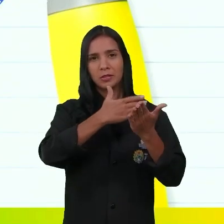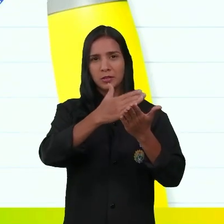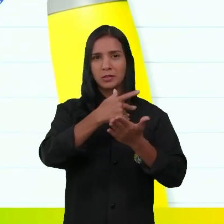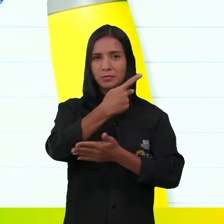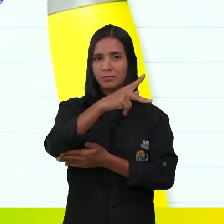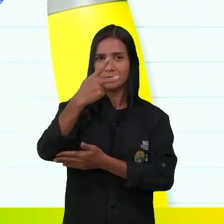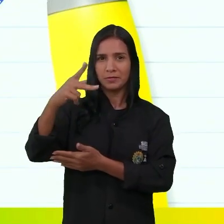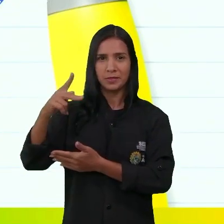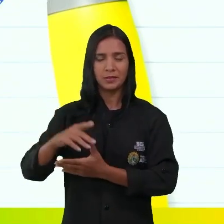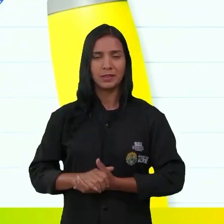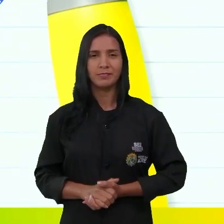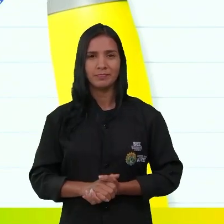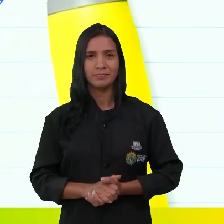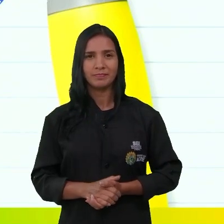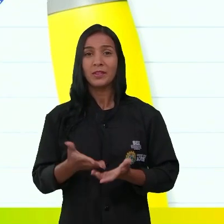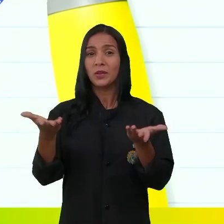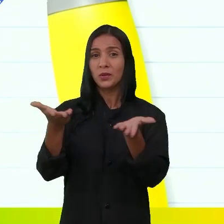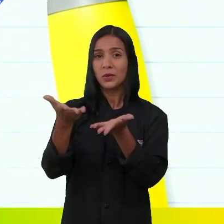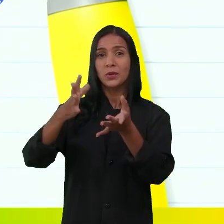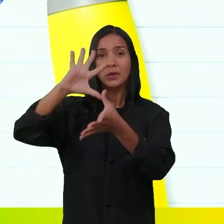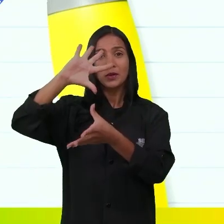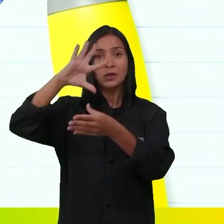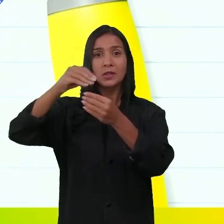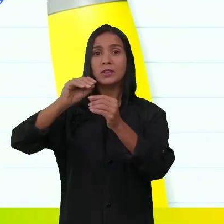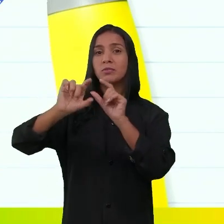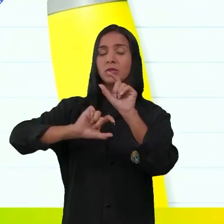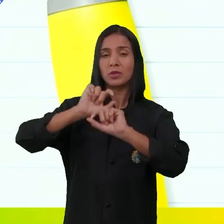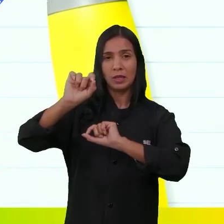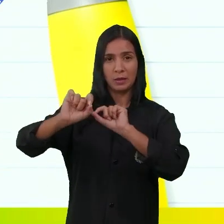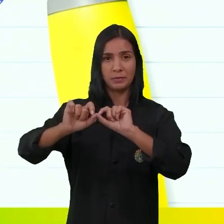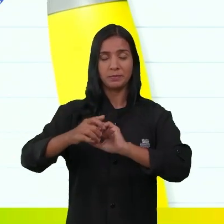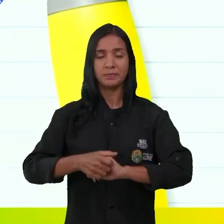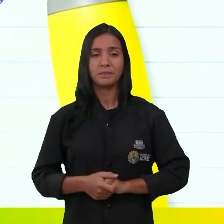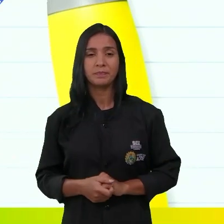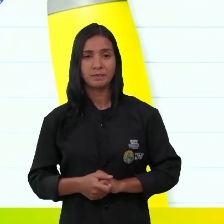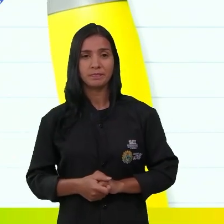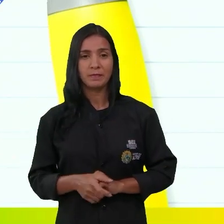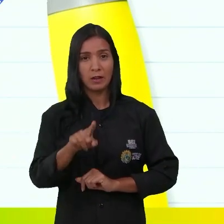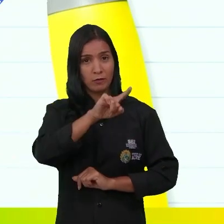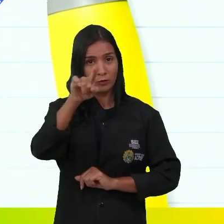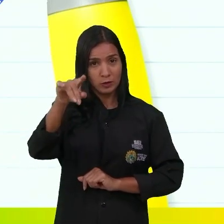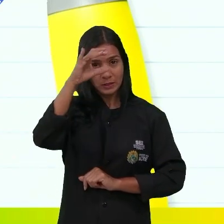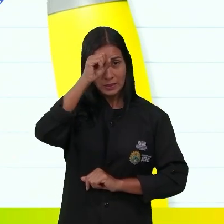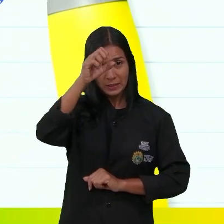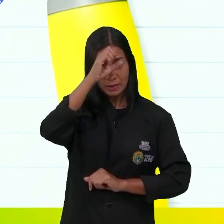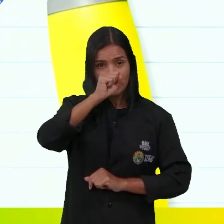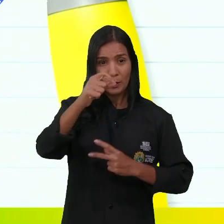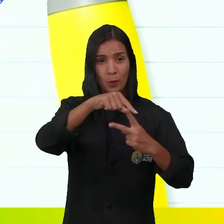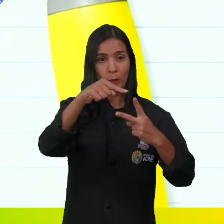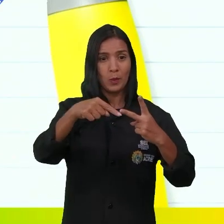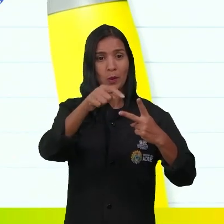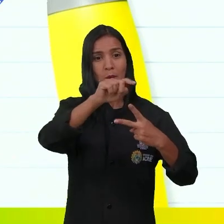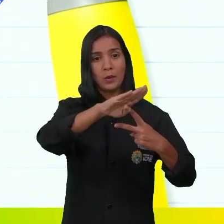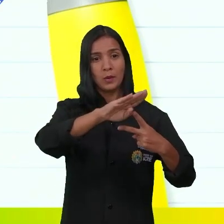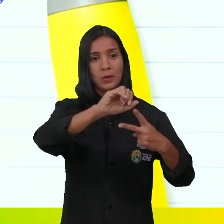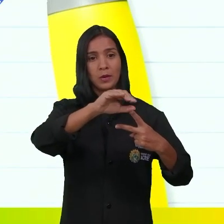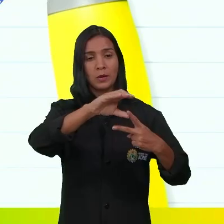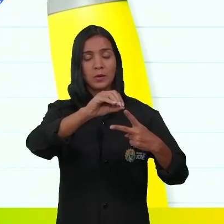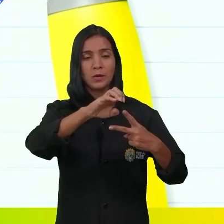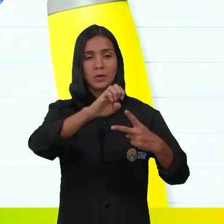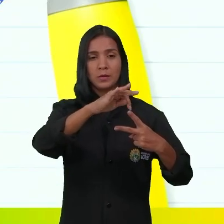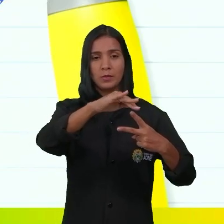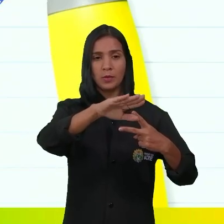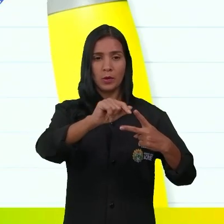nessa videoaula você aprendeu que bioética e biodireito surgem como campos